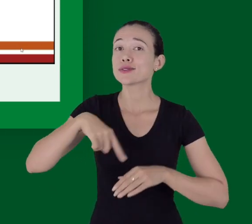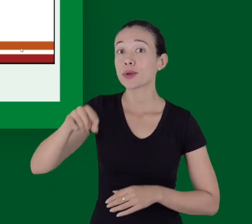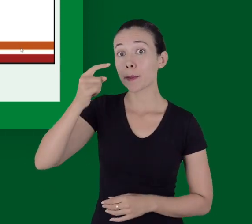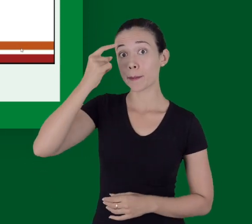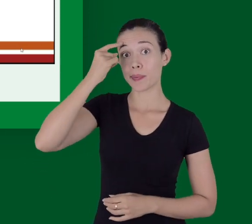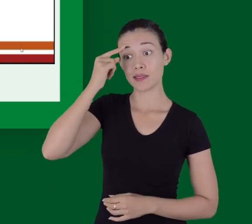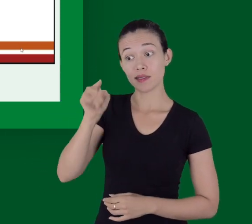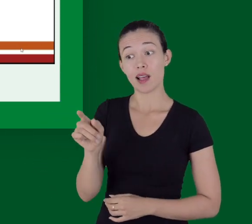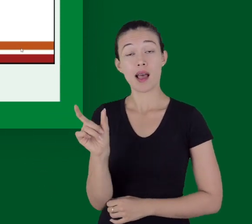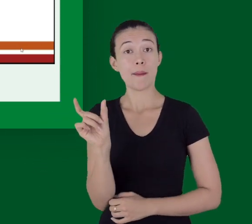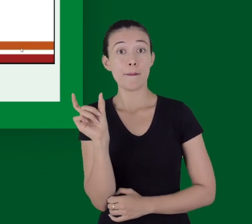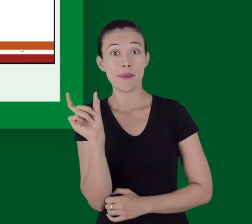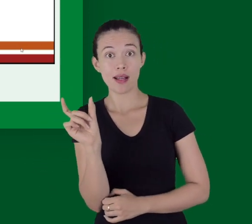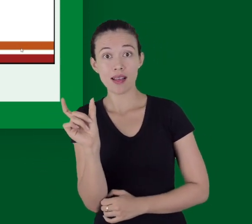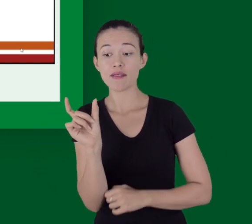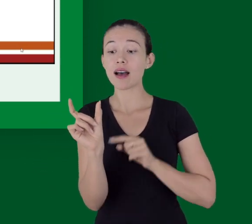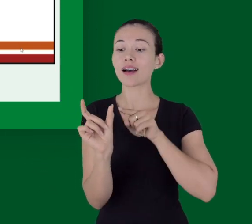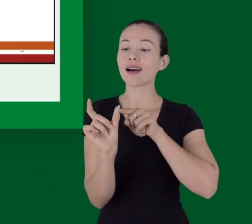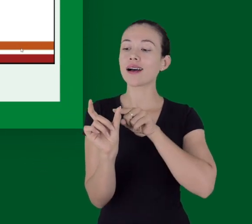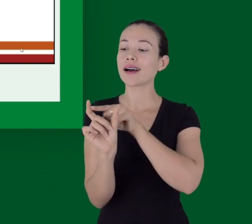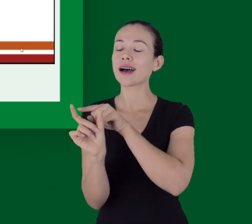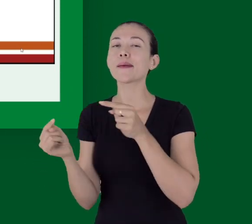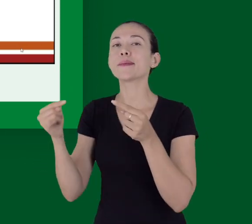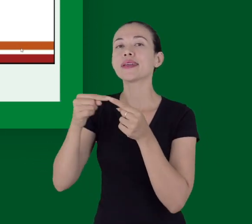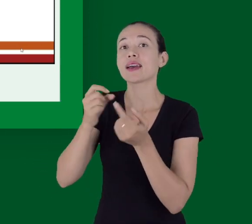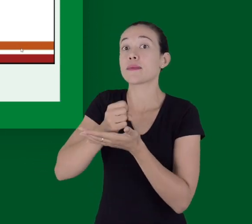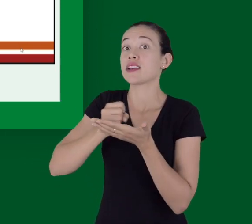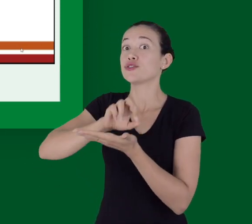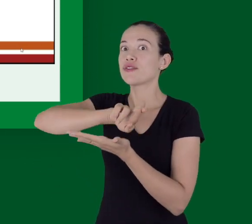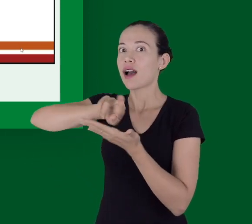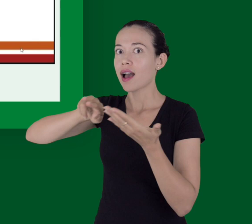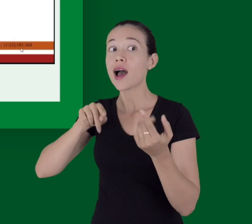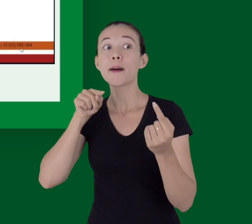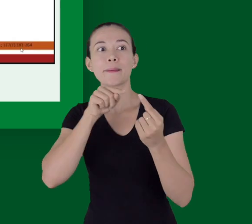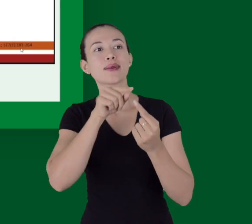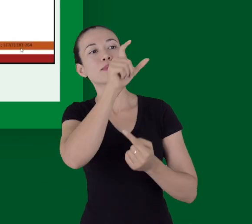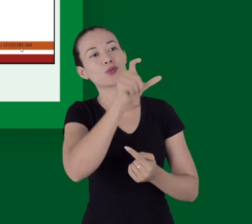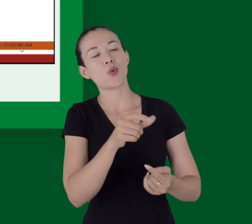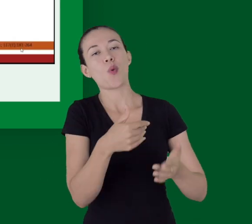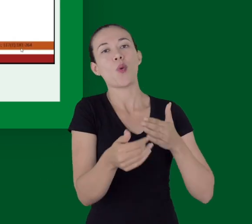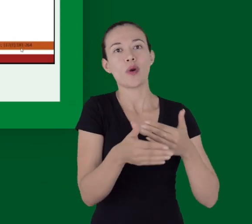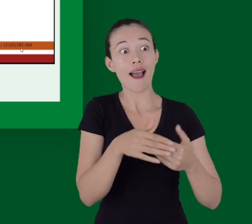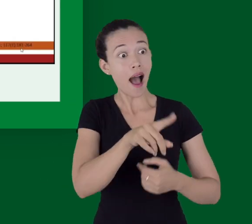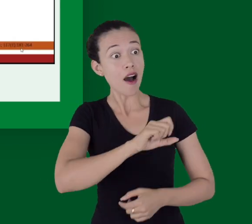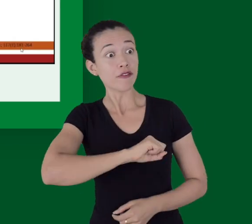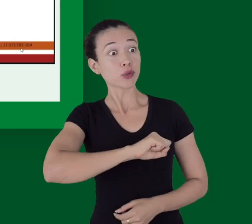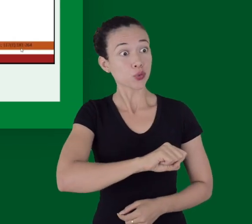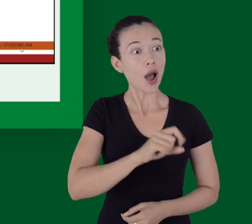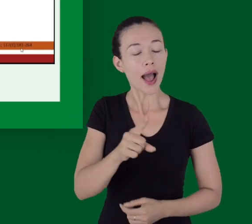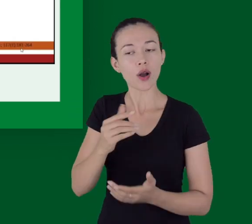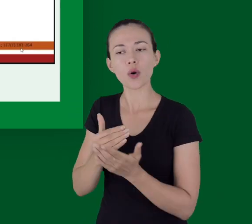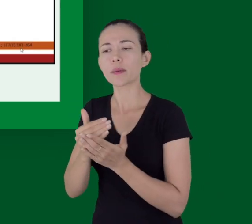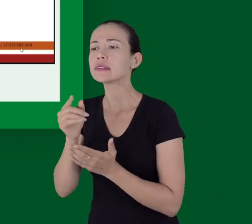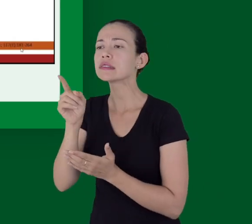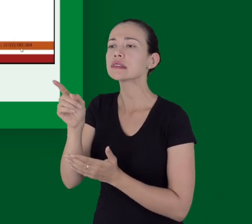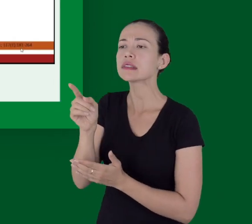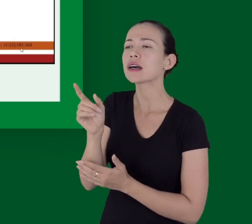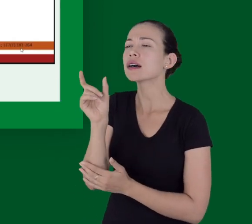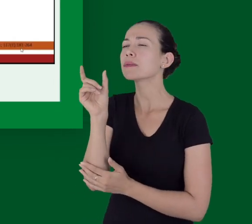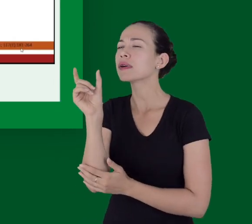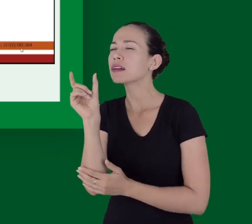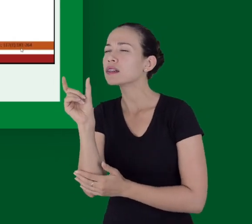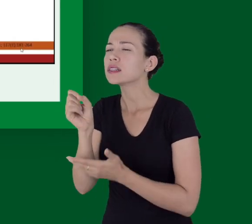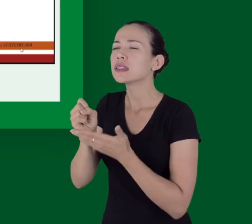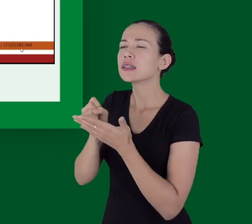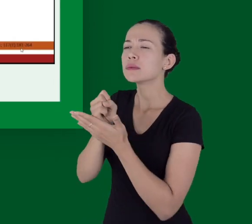falar um pouquinho de cada um, para a gente saber as contraindicações e saber para quem que a gente vai usar, tá bom? Então, falar um pouquinho da analgesia. Qual é a